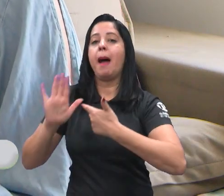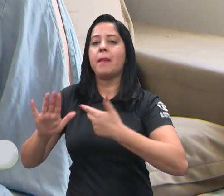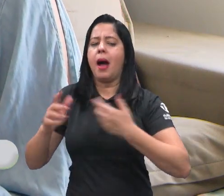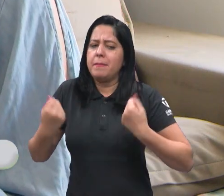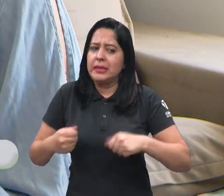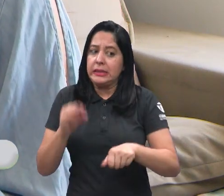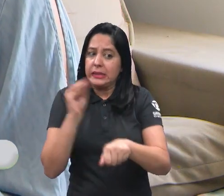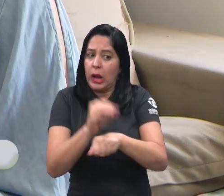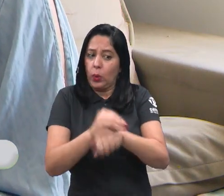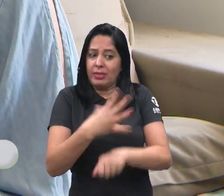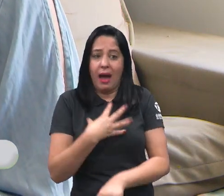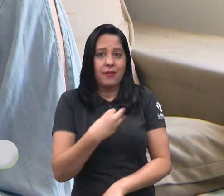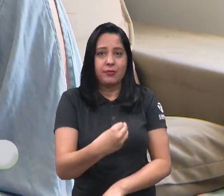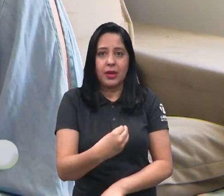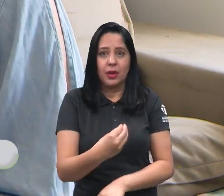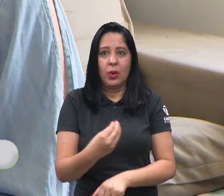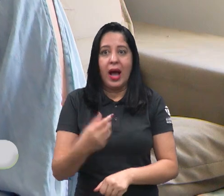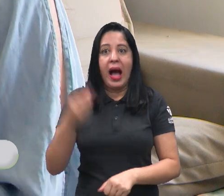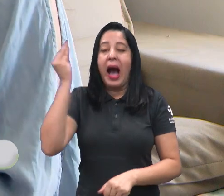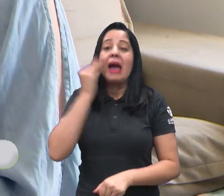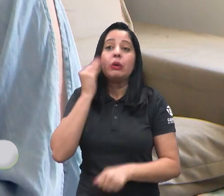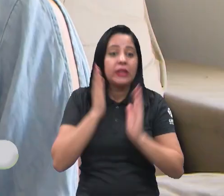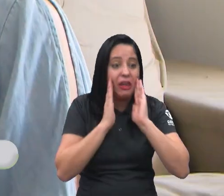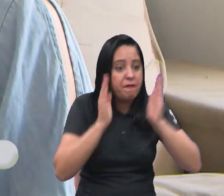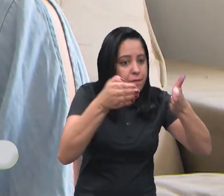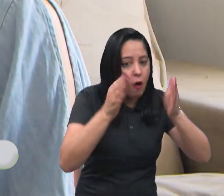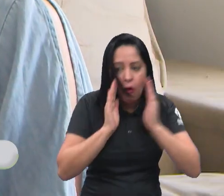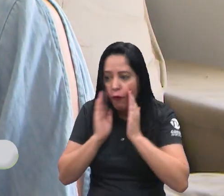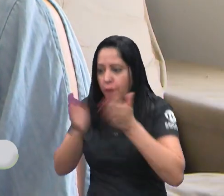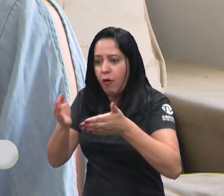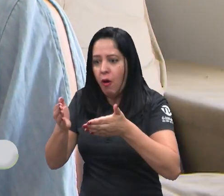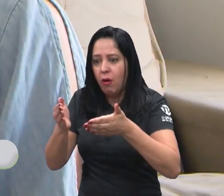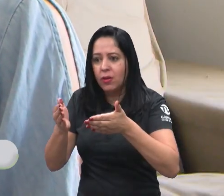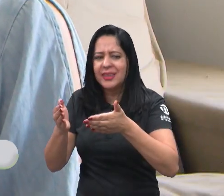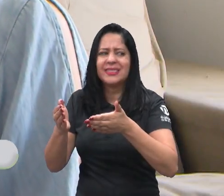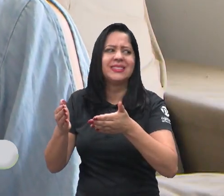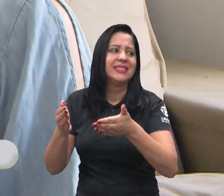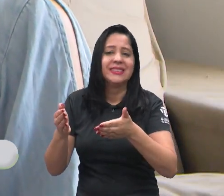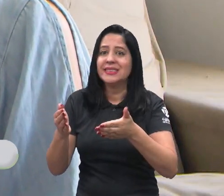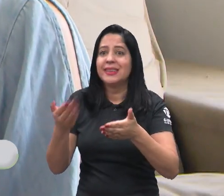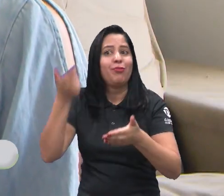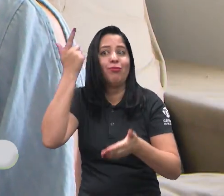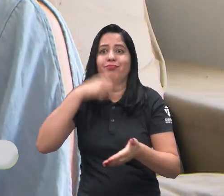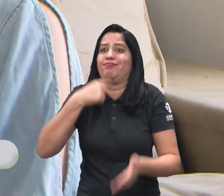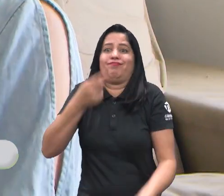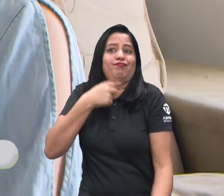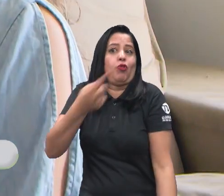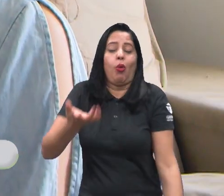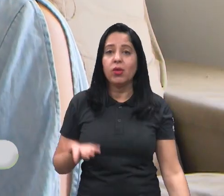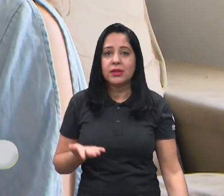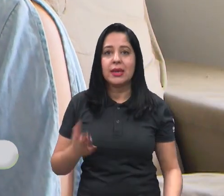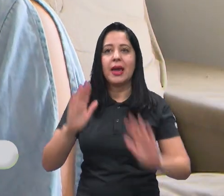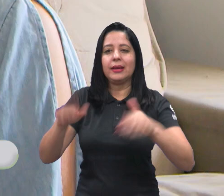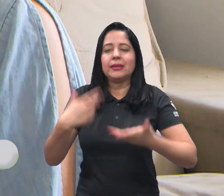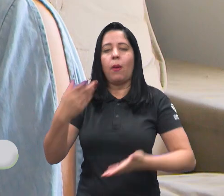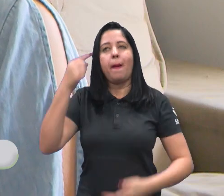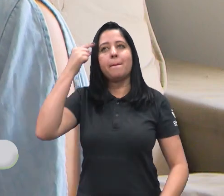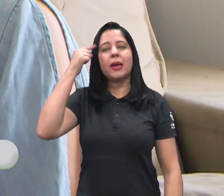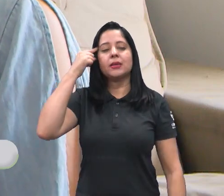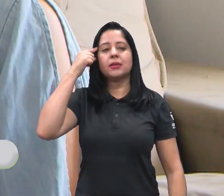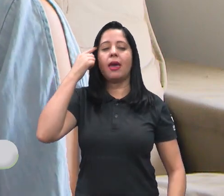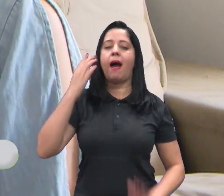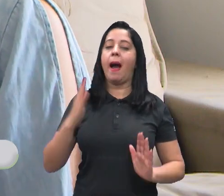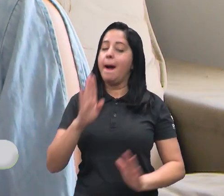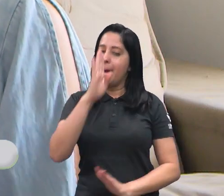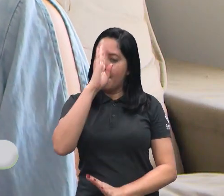focar nos 2 e eu não conseguia. Então precisei desse autoconhecimento e entender que era necessário primeiro dar atenção para a